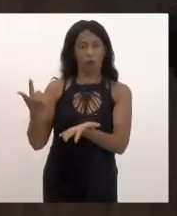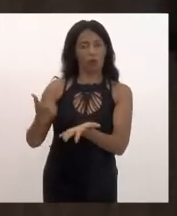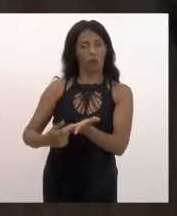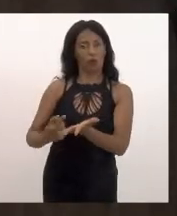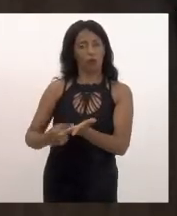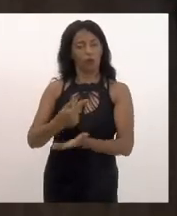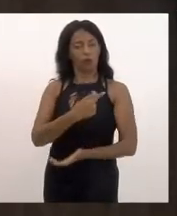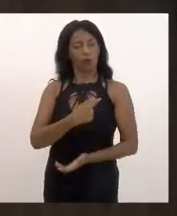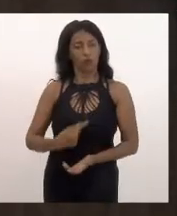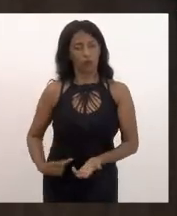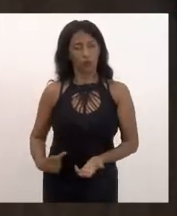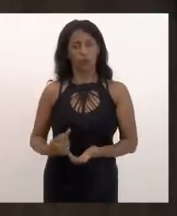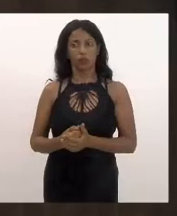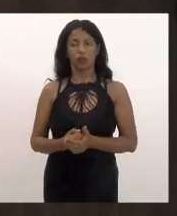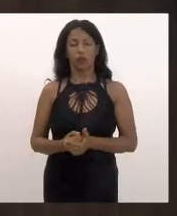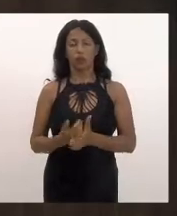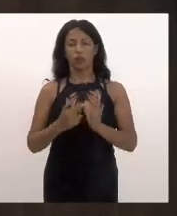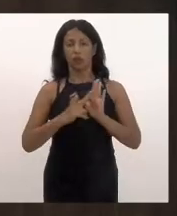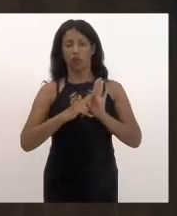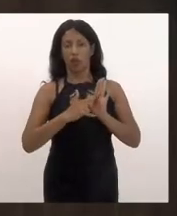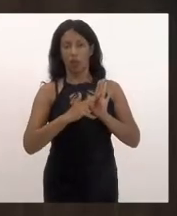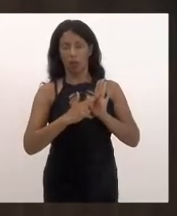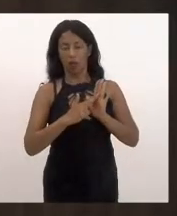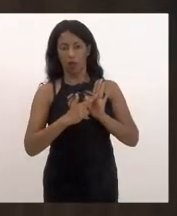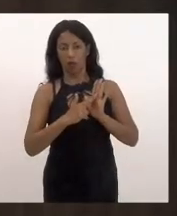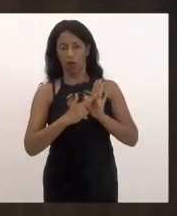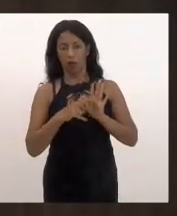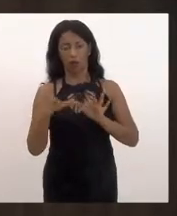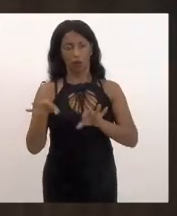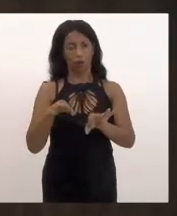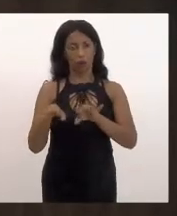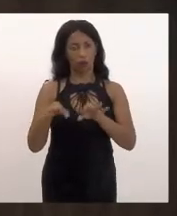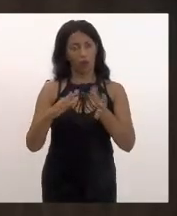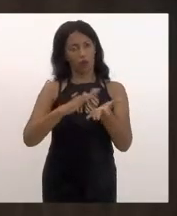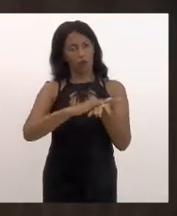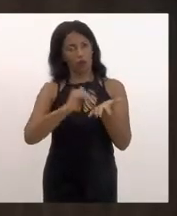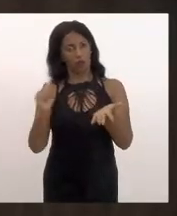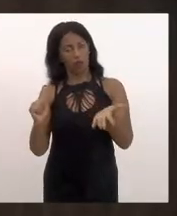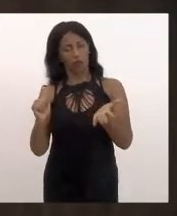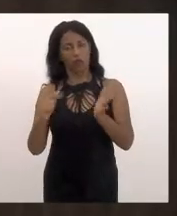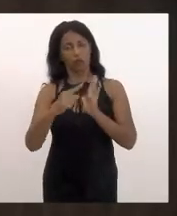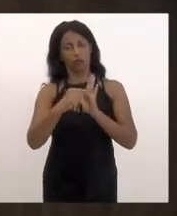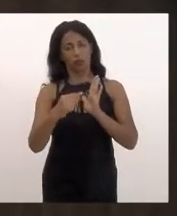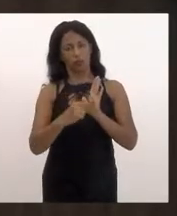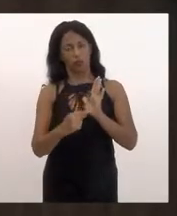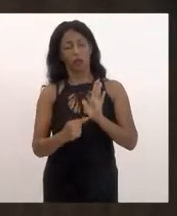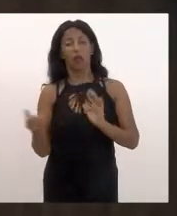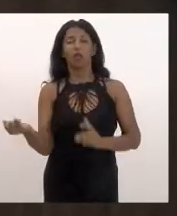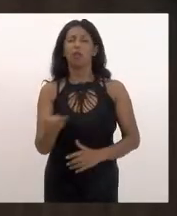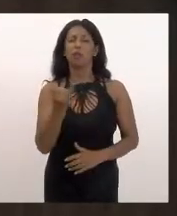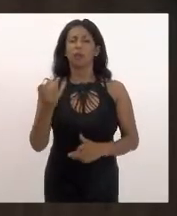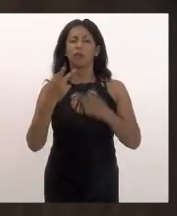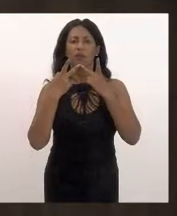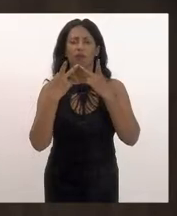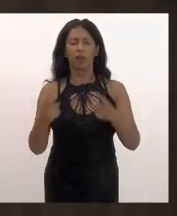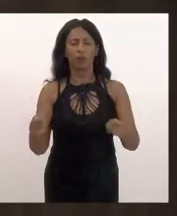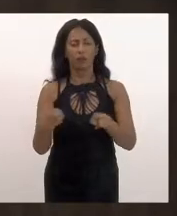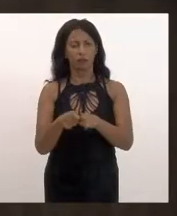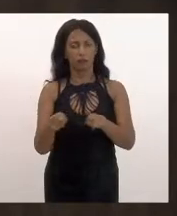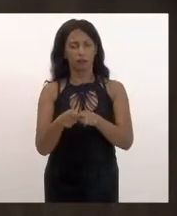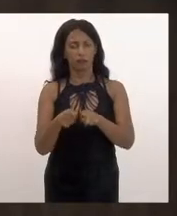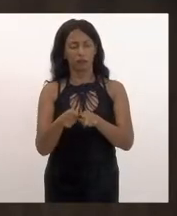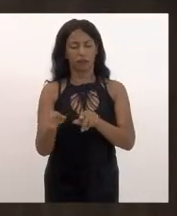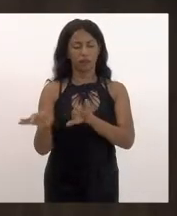do governo de regulamentar esse projeto, retiramos o destaque. Importante dizer, senhor presidente,